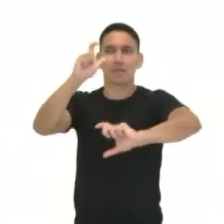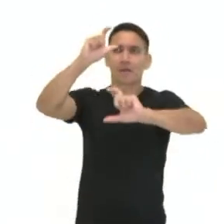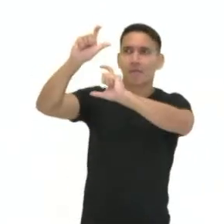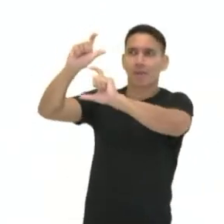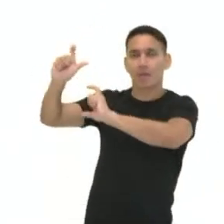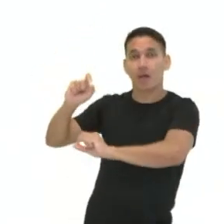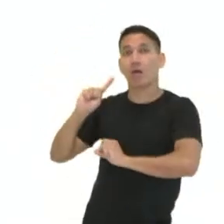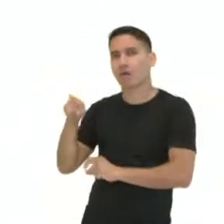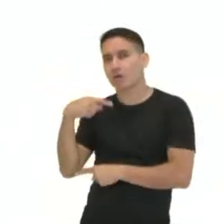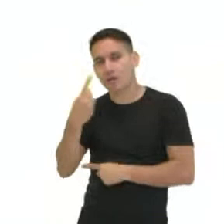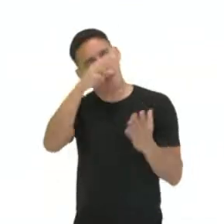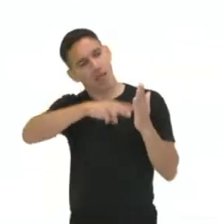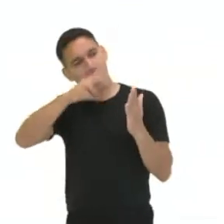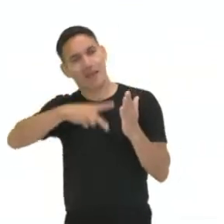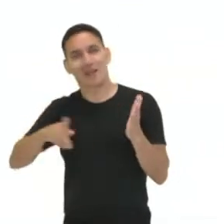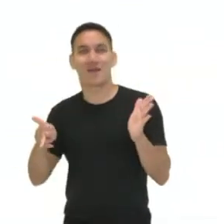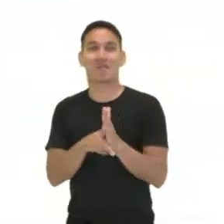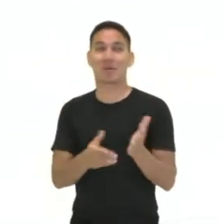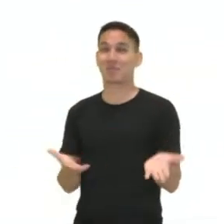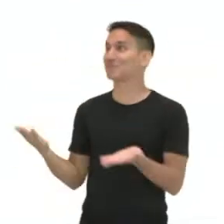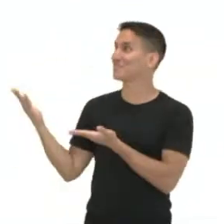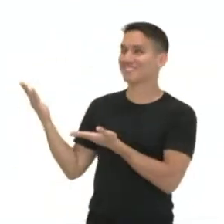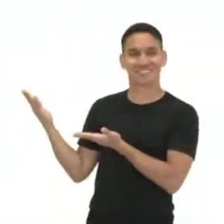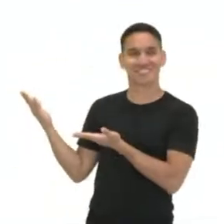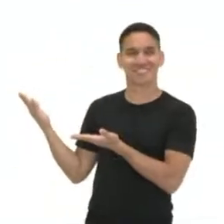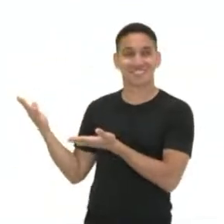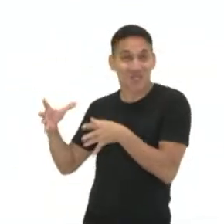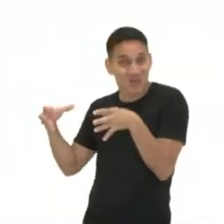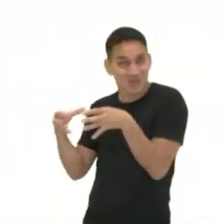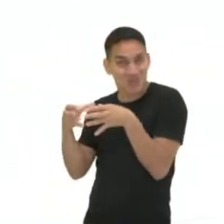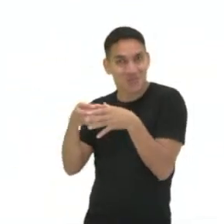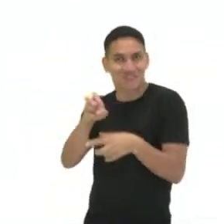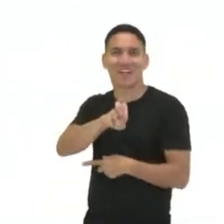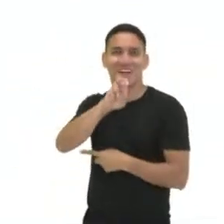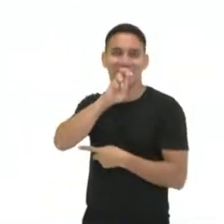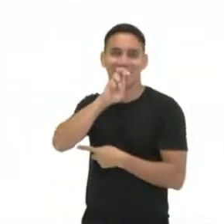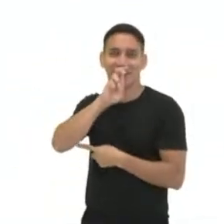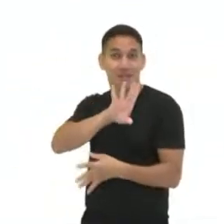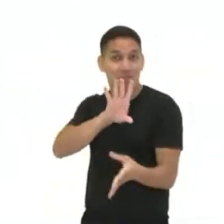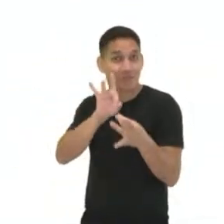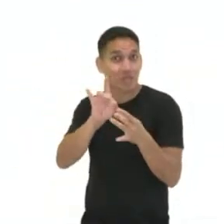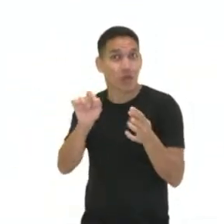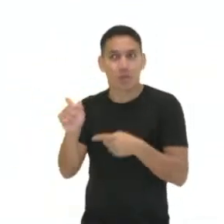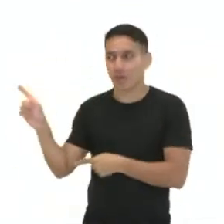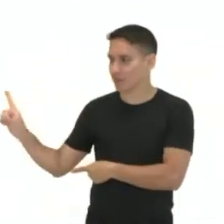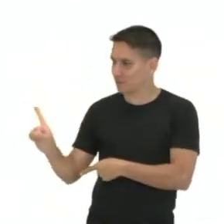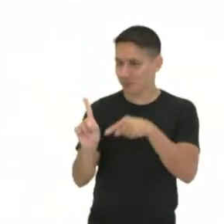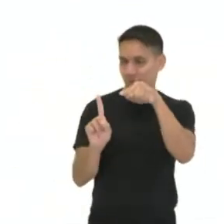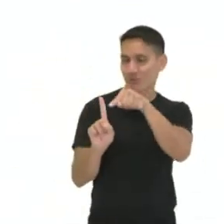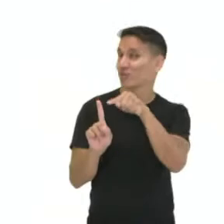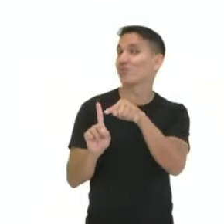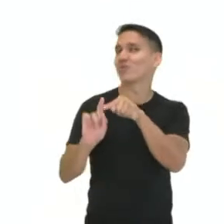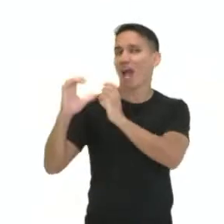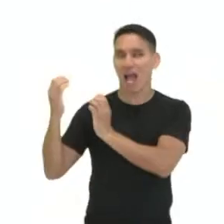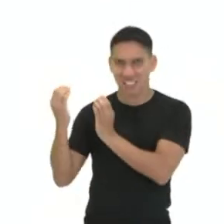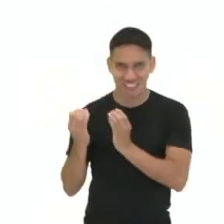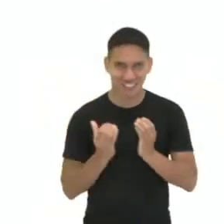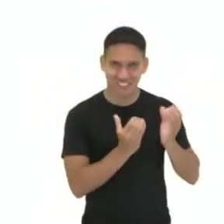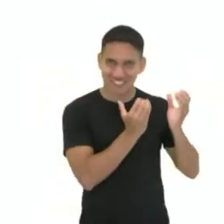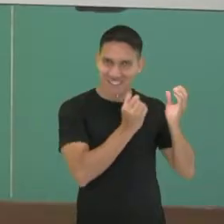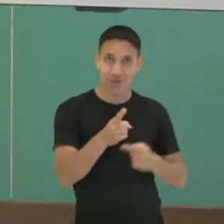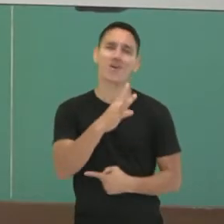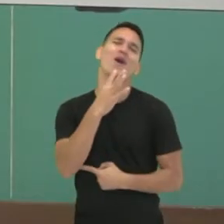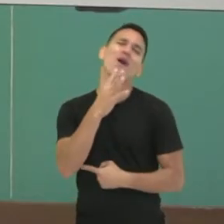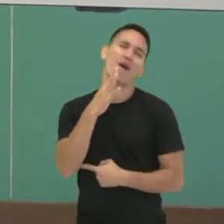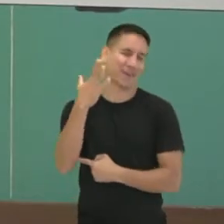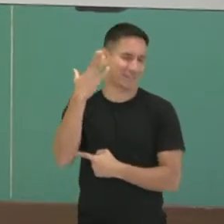quadrinhos, vamos ler uma história da Turma da Mônica, mais especificamente da personagem Magali, que vocês